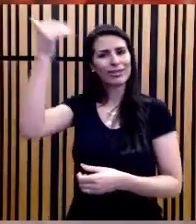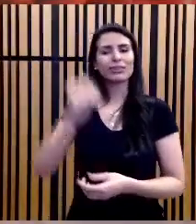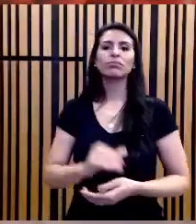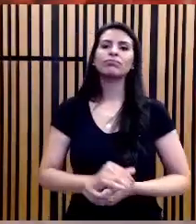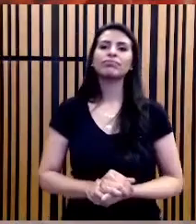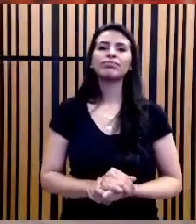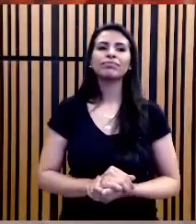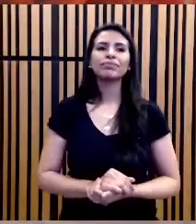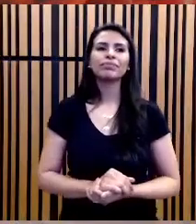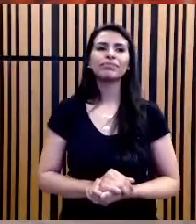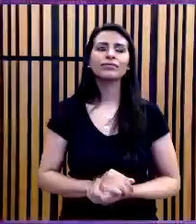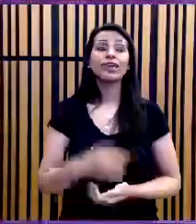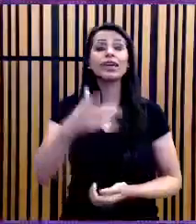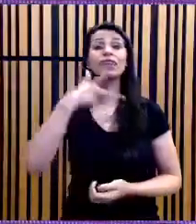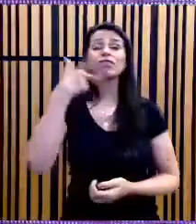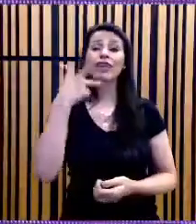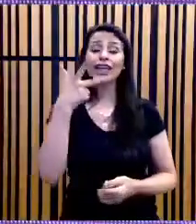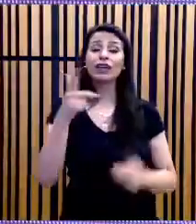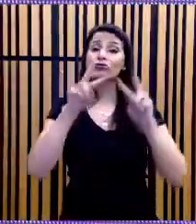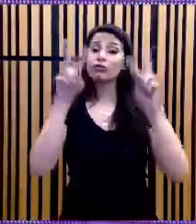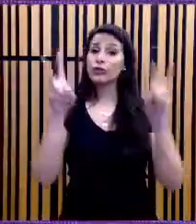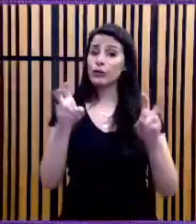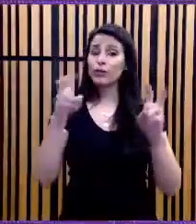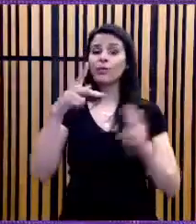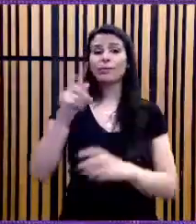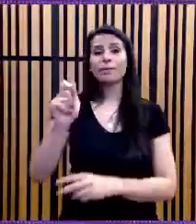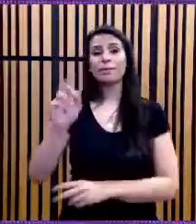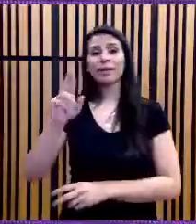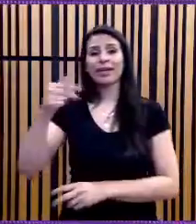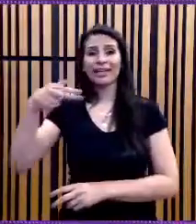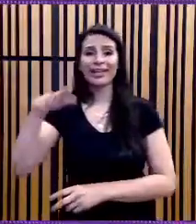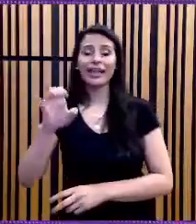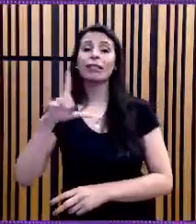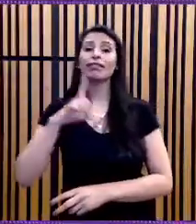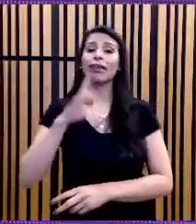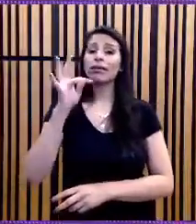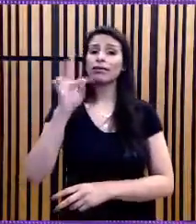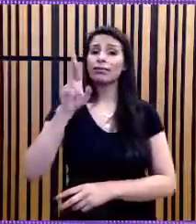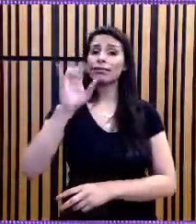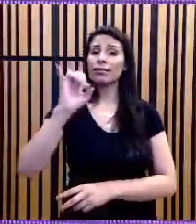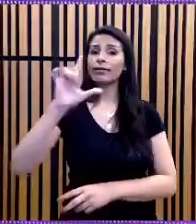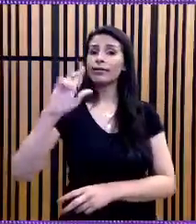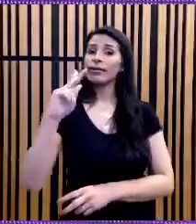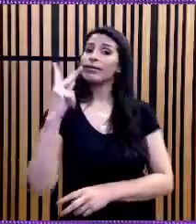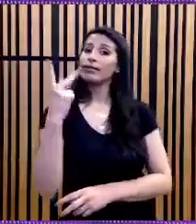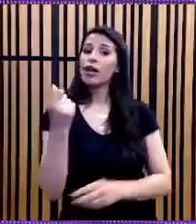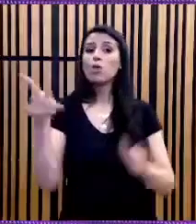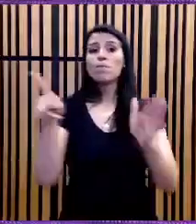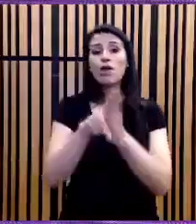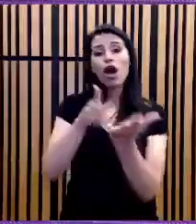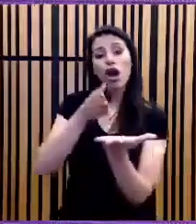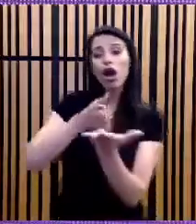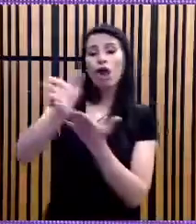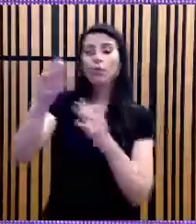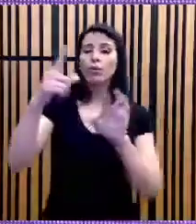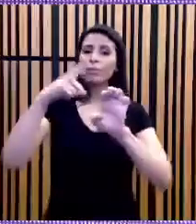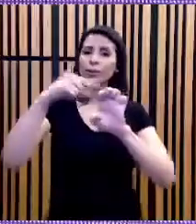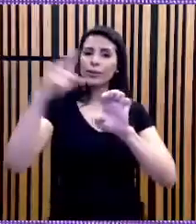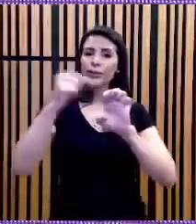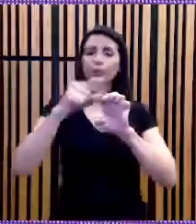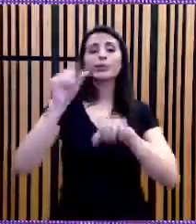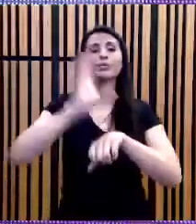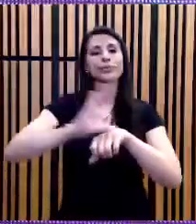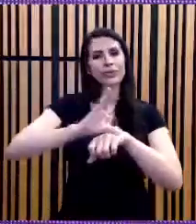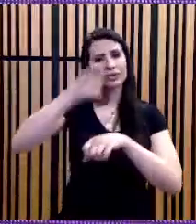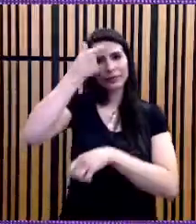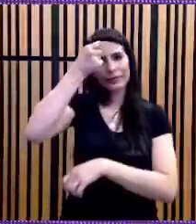sobre o nosso parque, vale lembrar sobre a trilha de empreendedorismo da graduação Pro. Nessa, o aluno pode montar seu plano